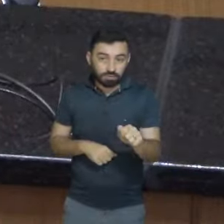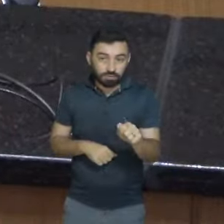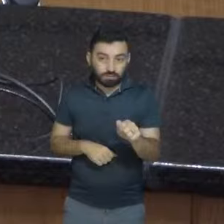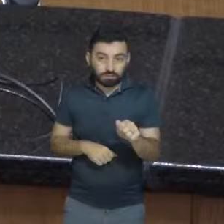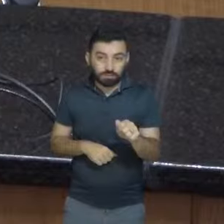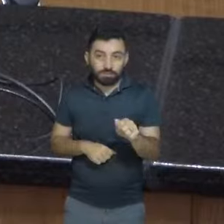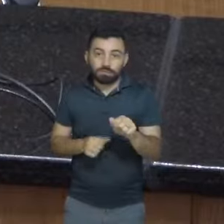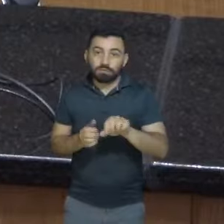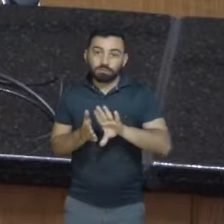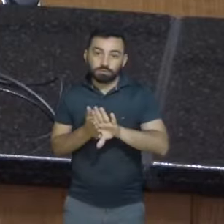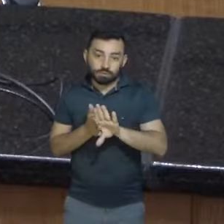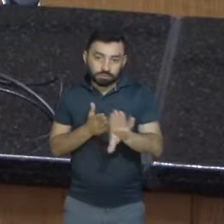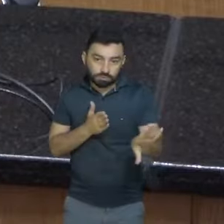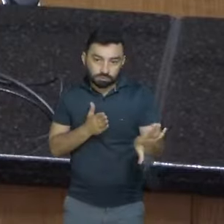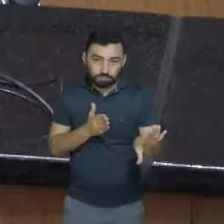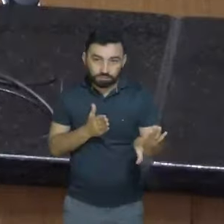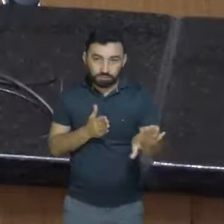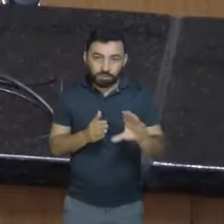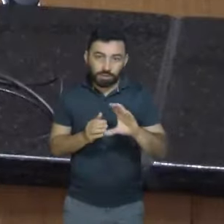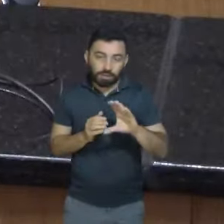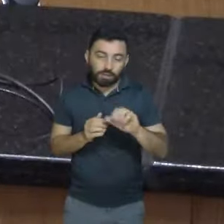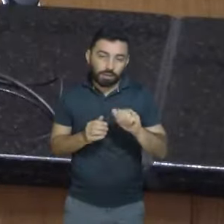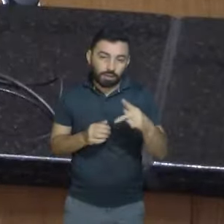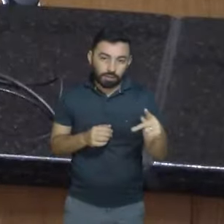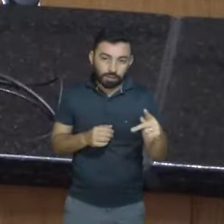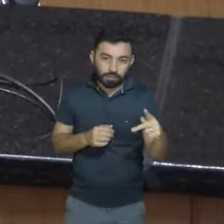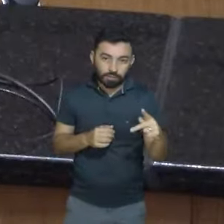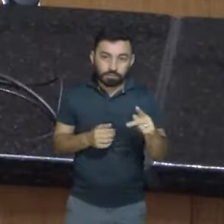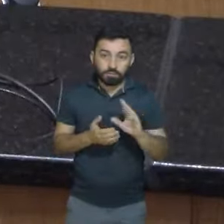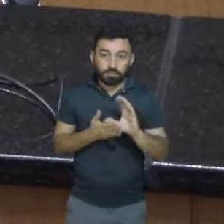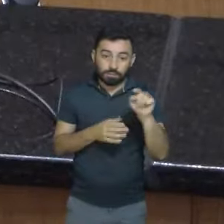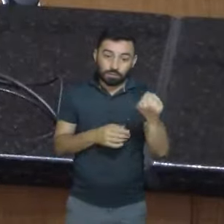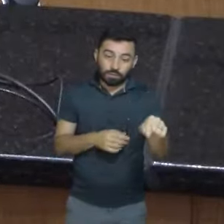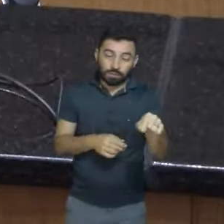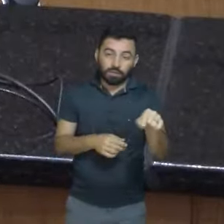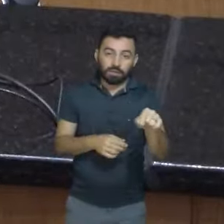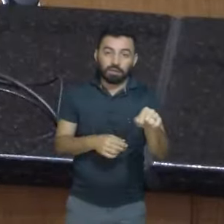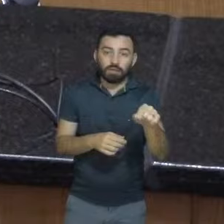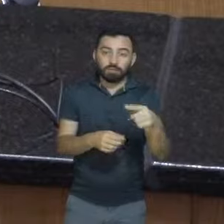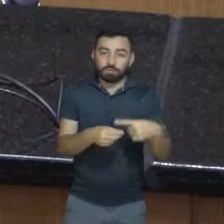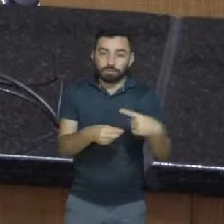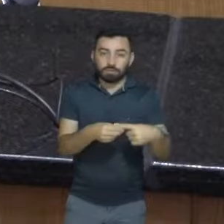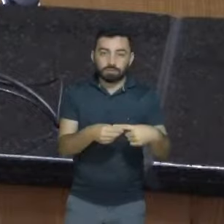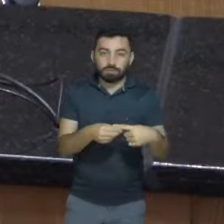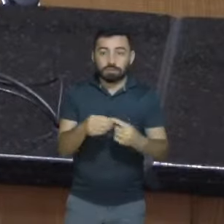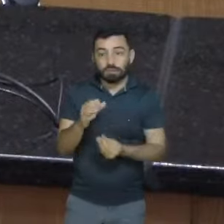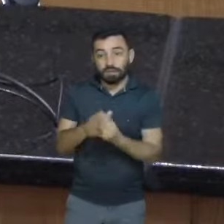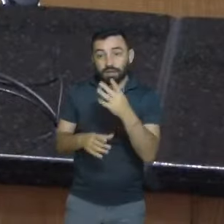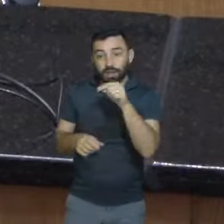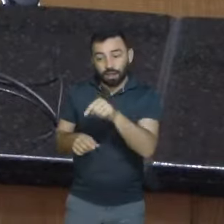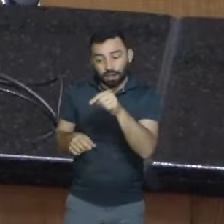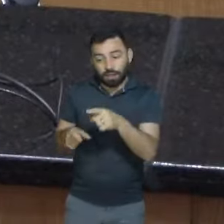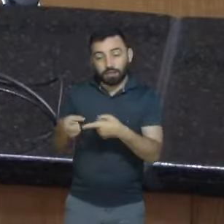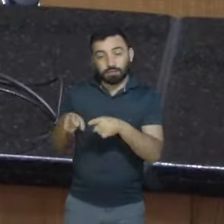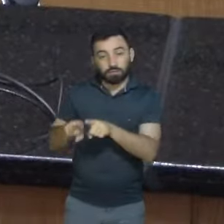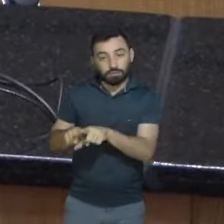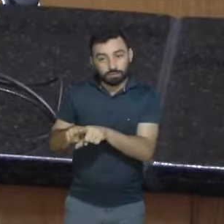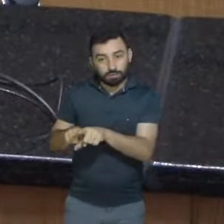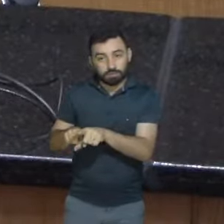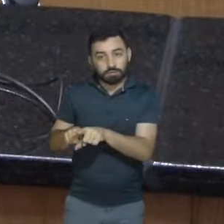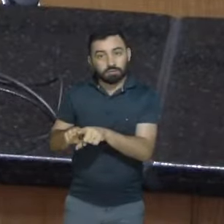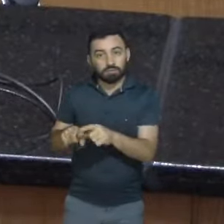tirando do capítulo das transferências de recursos para os municípios e criando lá nos convênios, no capítulo dos